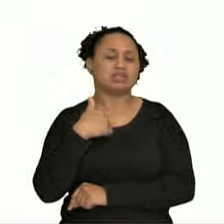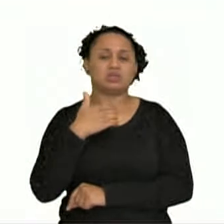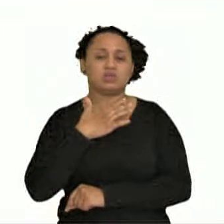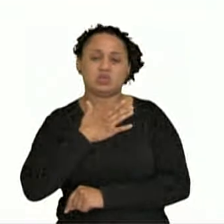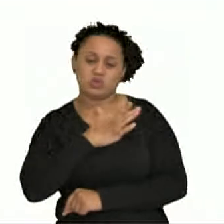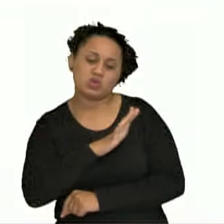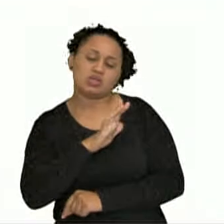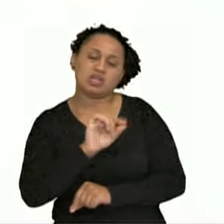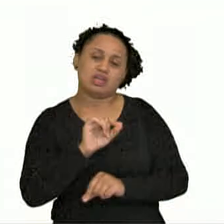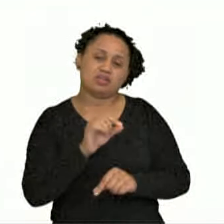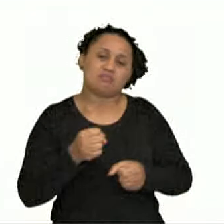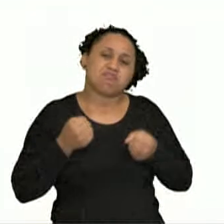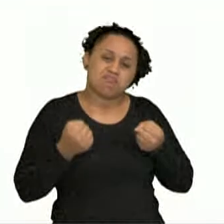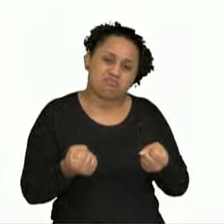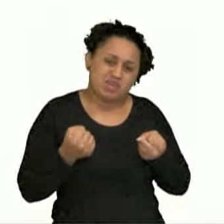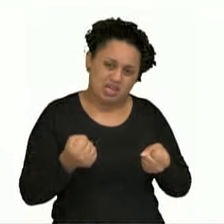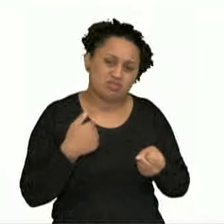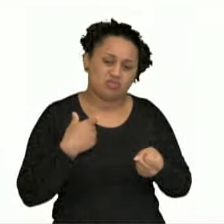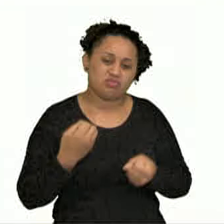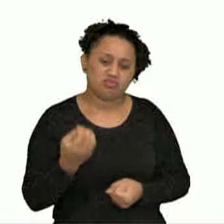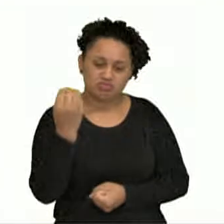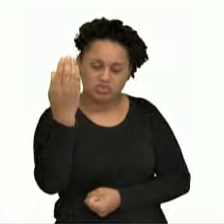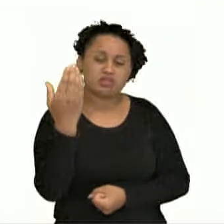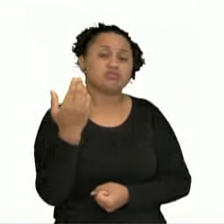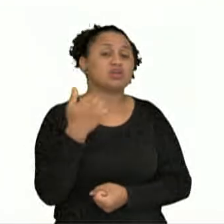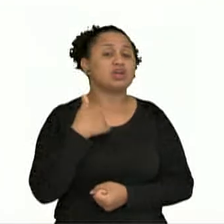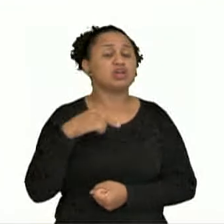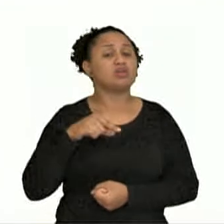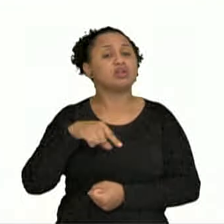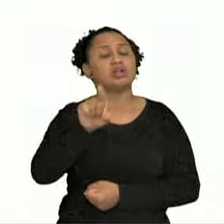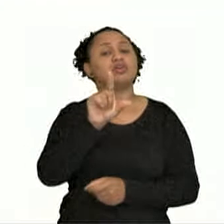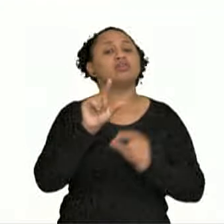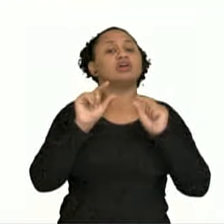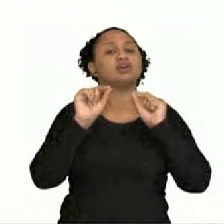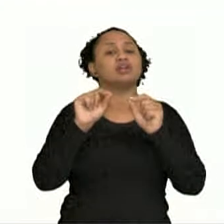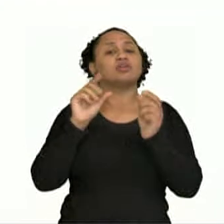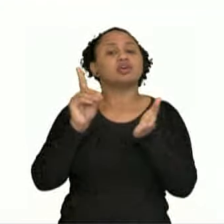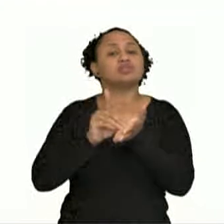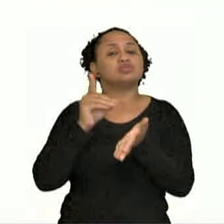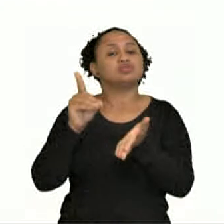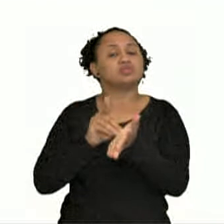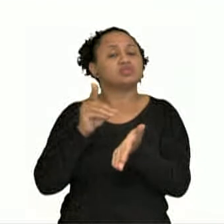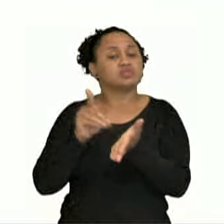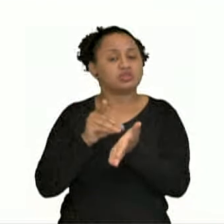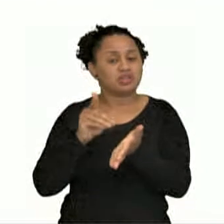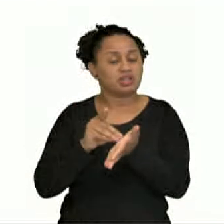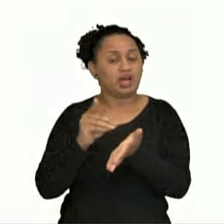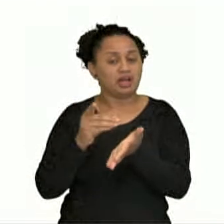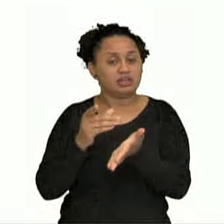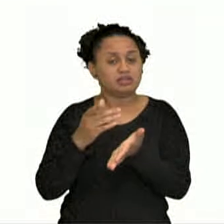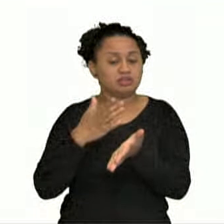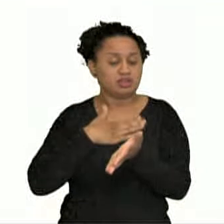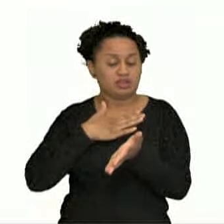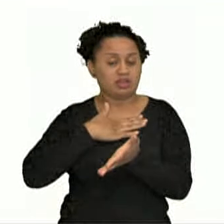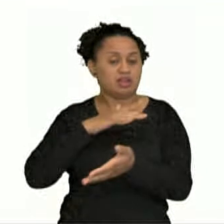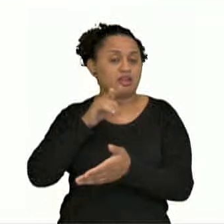de carregar peso em viagem, eu levava um dicionário da minha